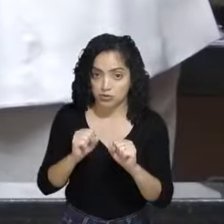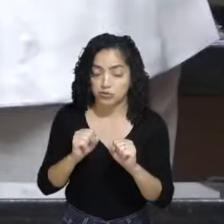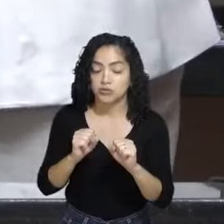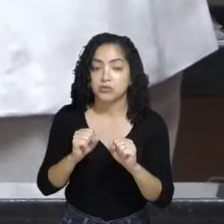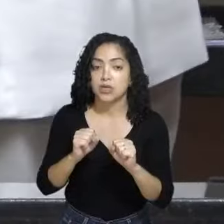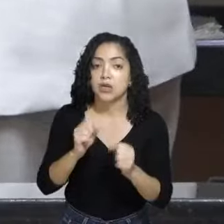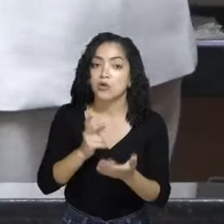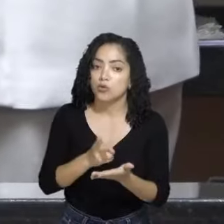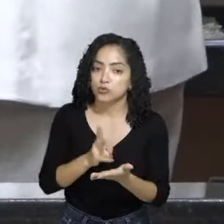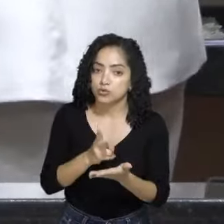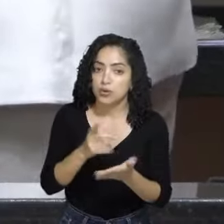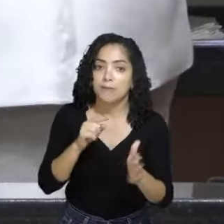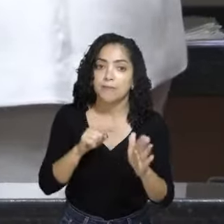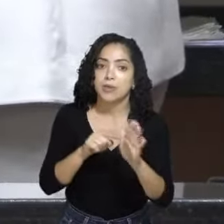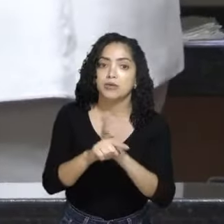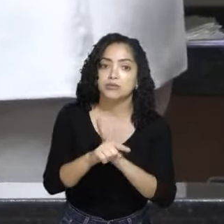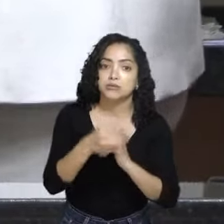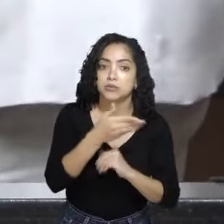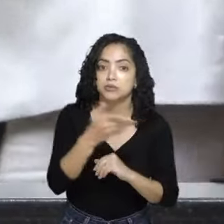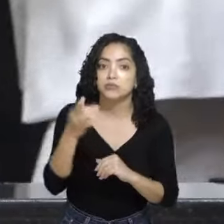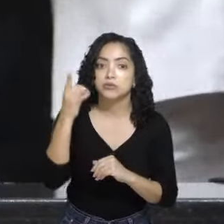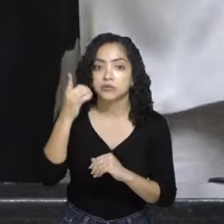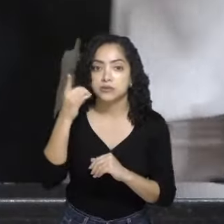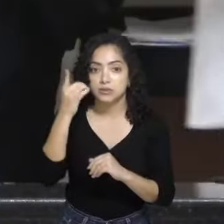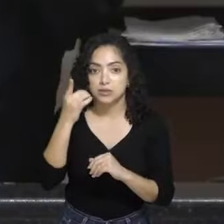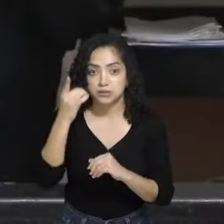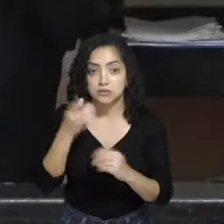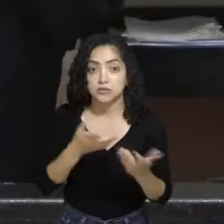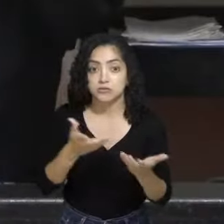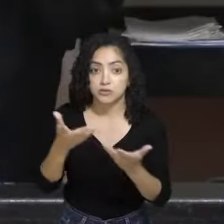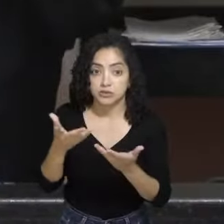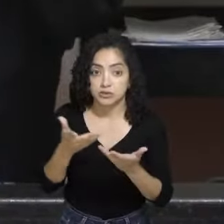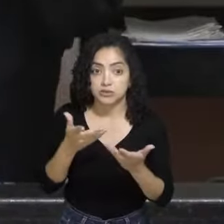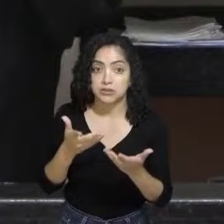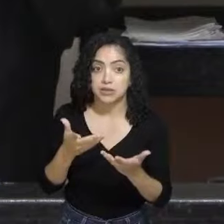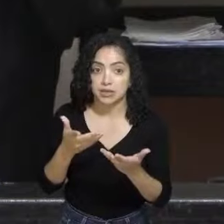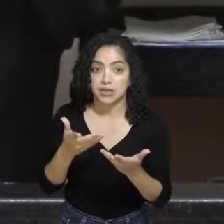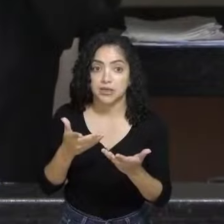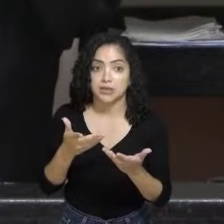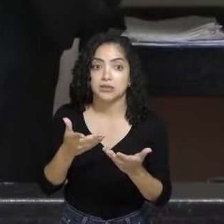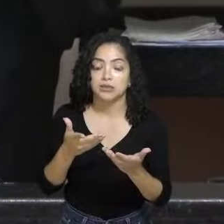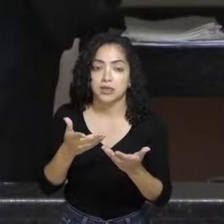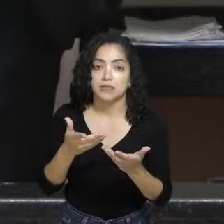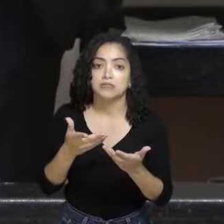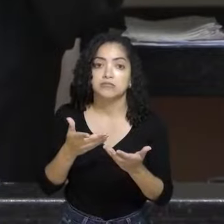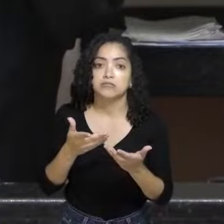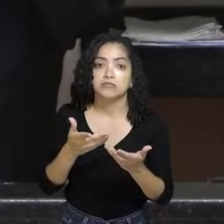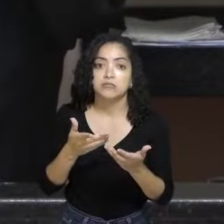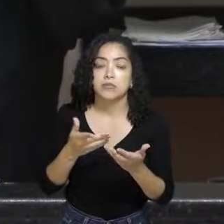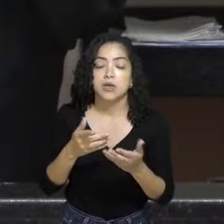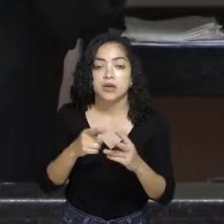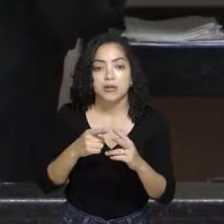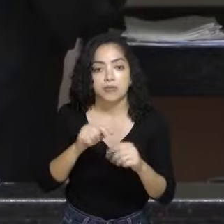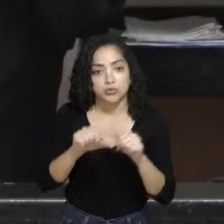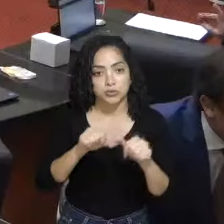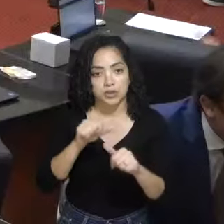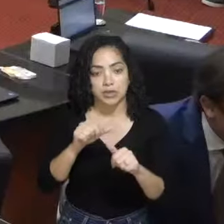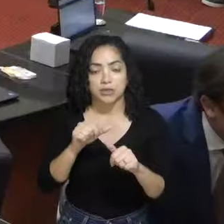forma, consultando, senhores deputados, se alguém quer fazer retificação de voto. Não,